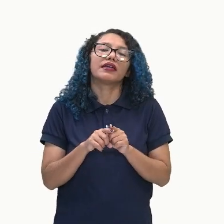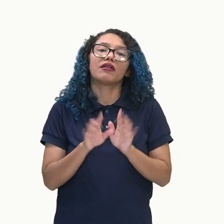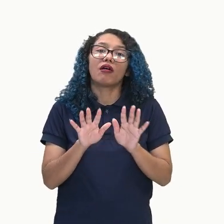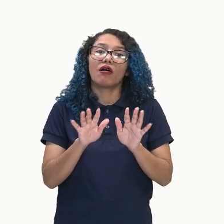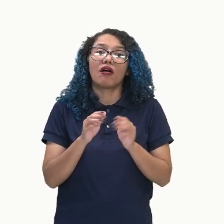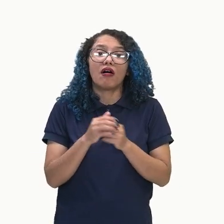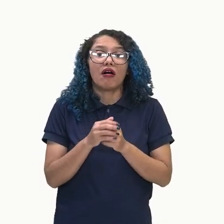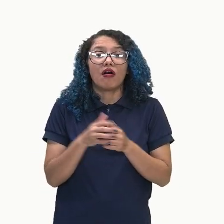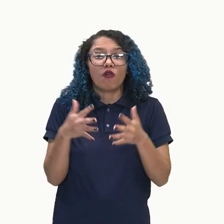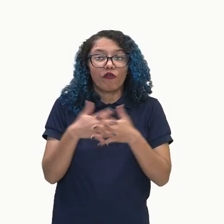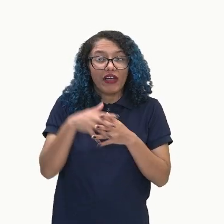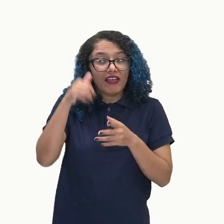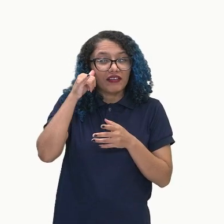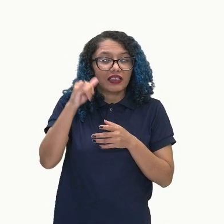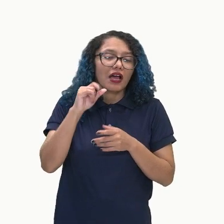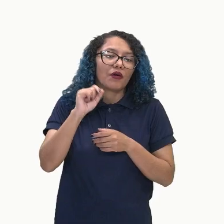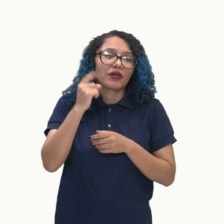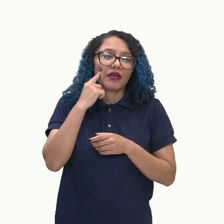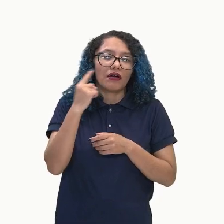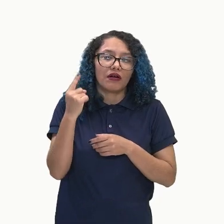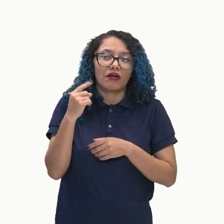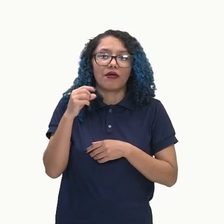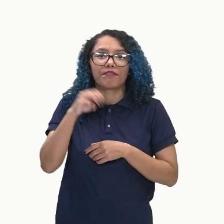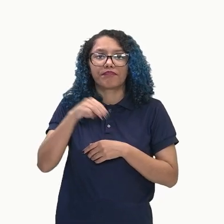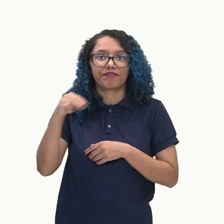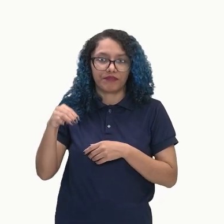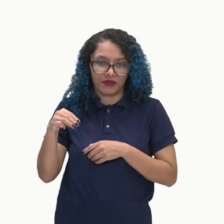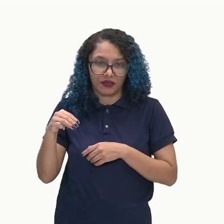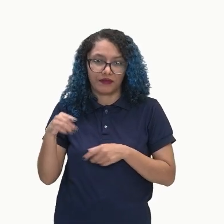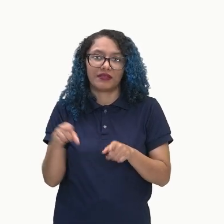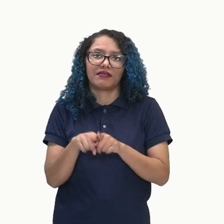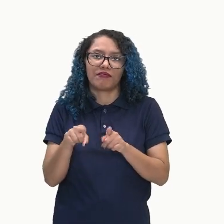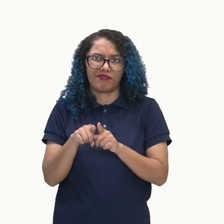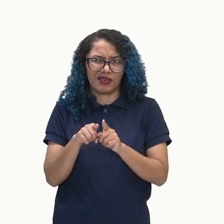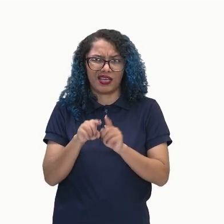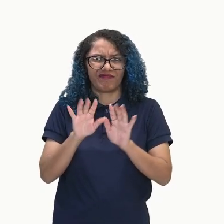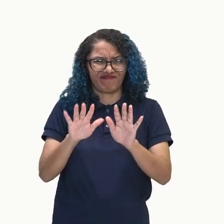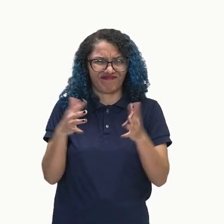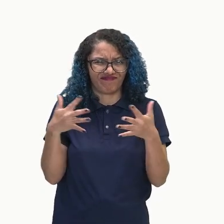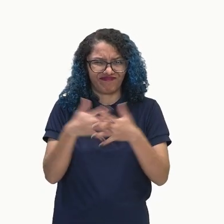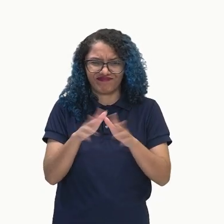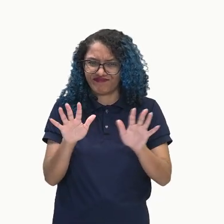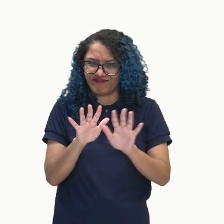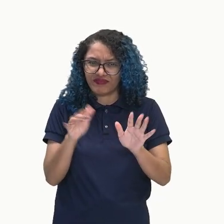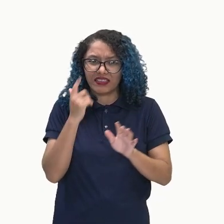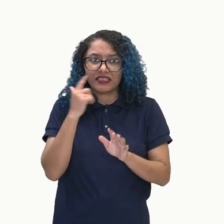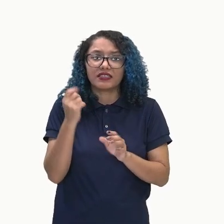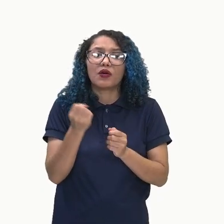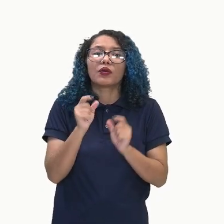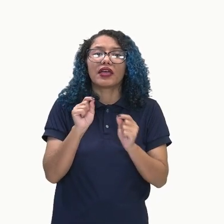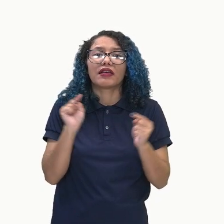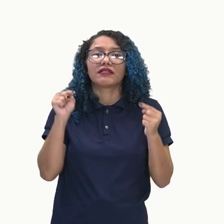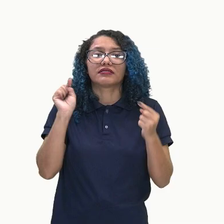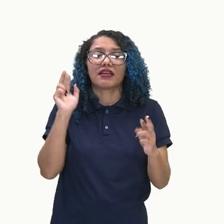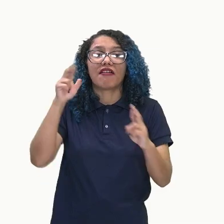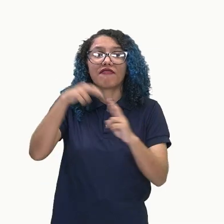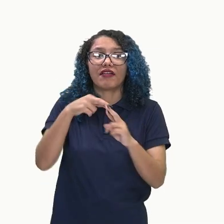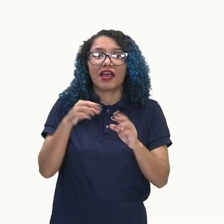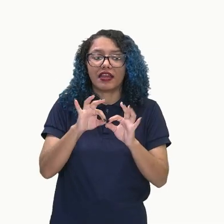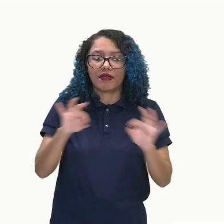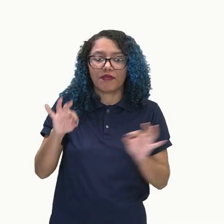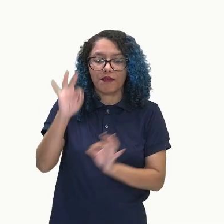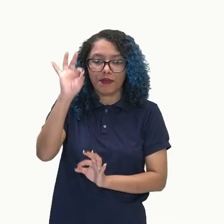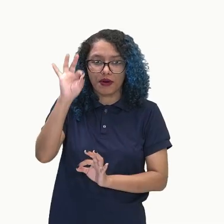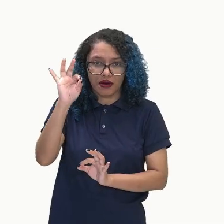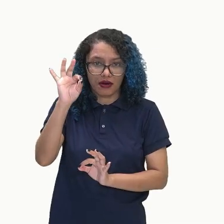mililitros com milímetro. Aqui é unidade de comprimento, milímetro, o